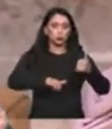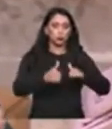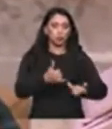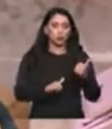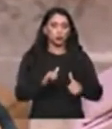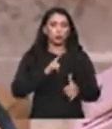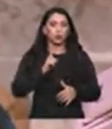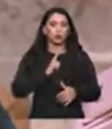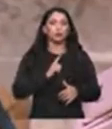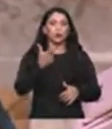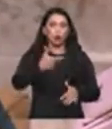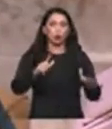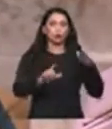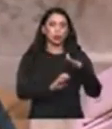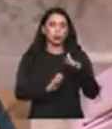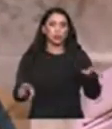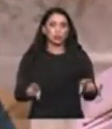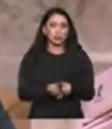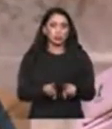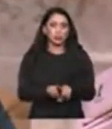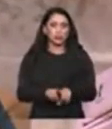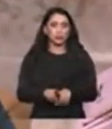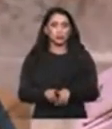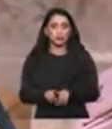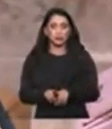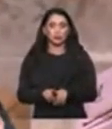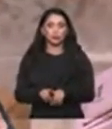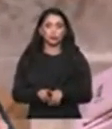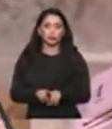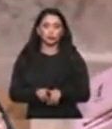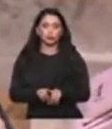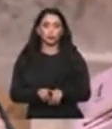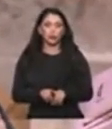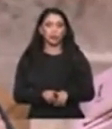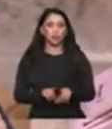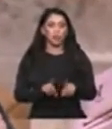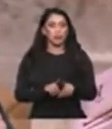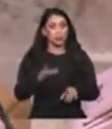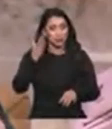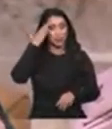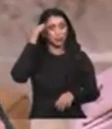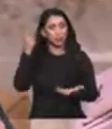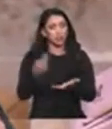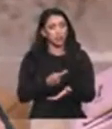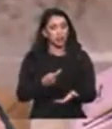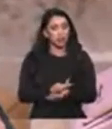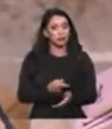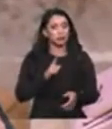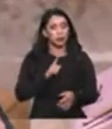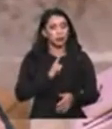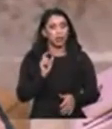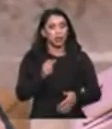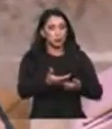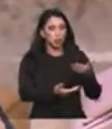Equipamentos Industriais Limitada, não firmado em razão da solicitação desta vantagem indevida. Consumados os